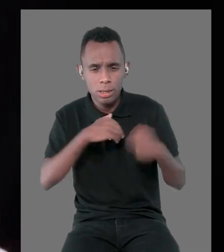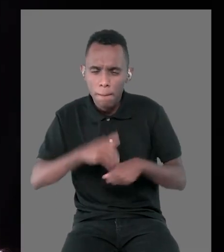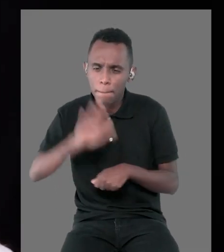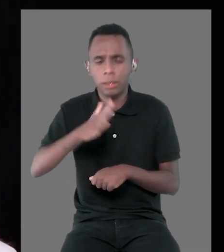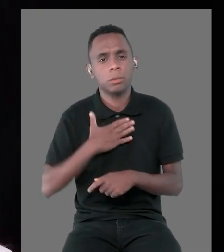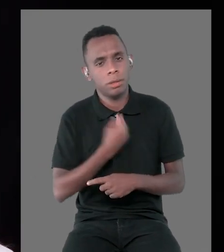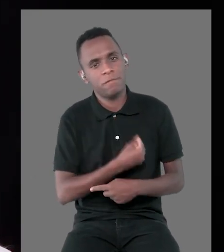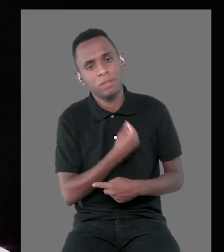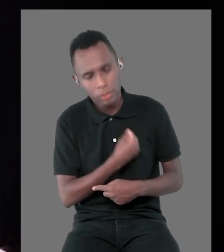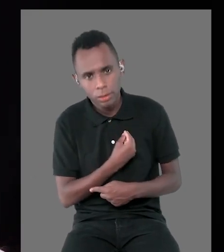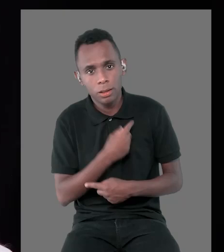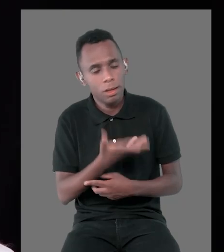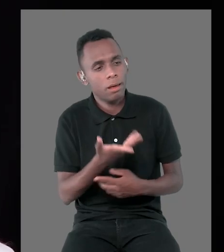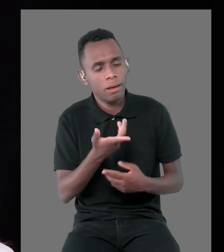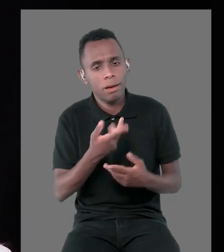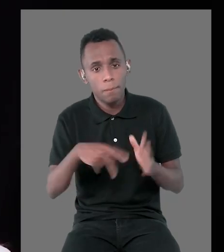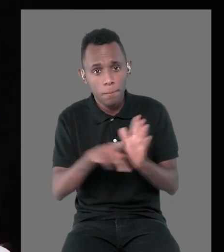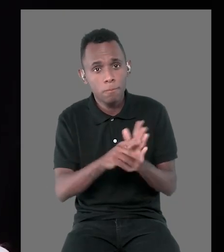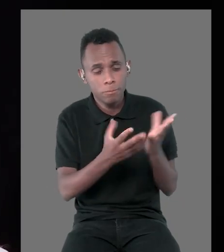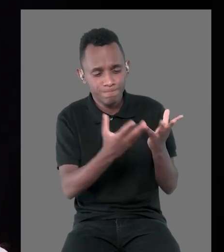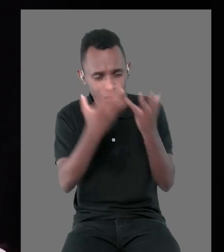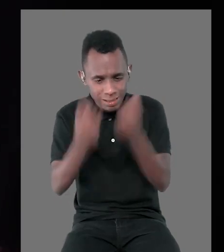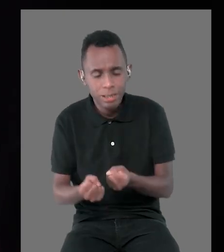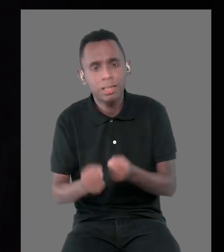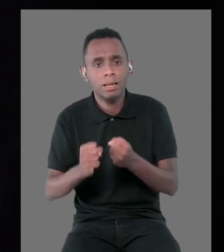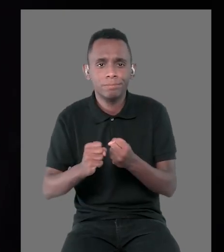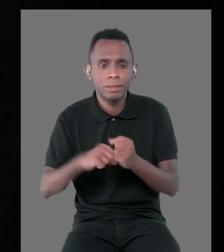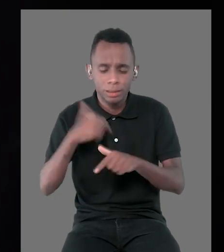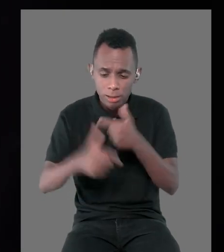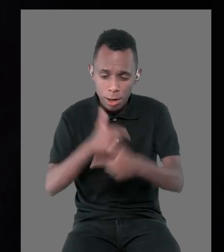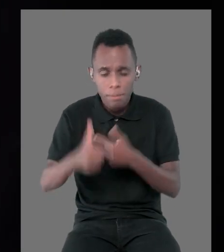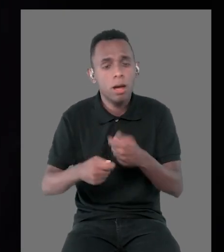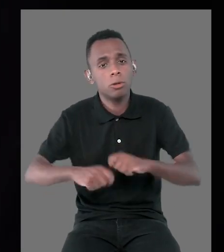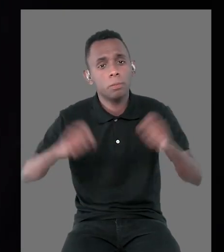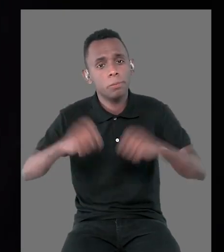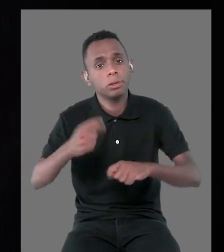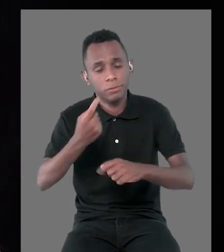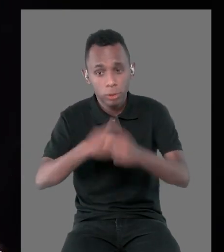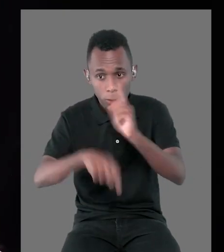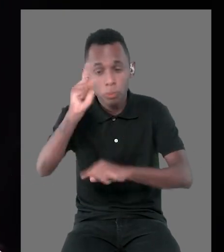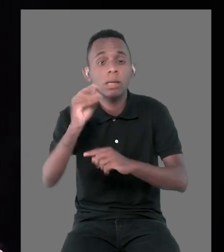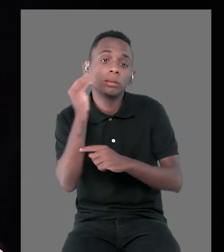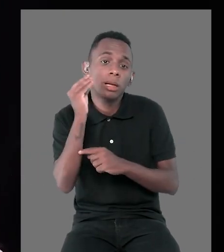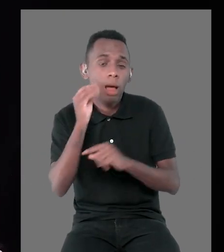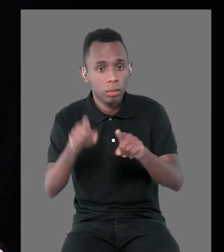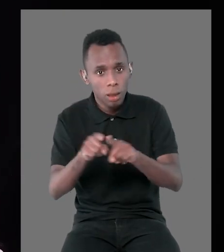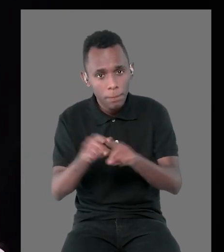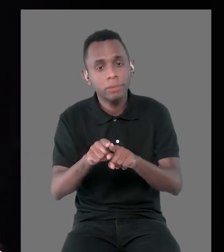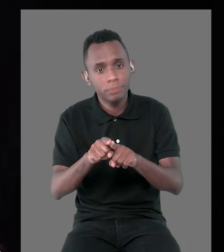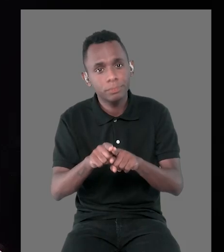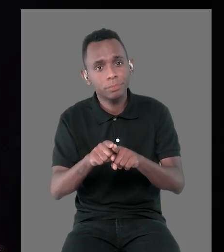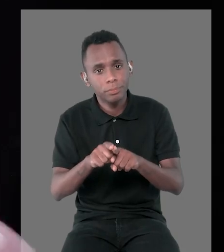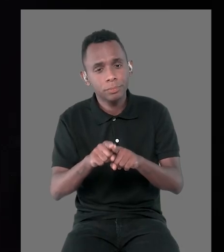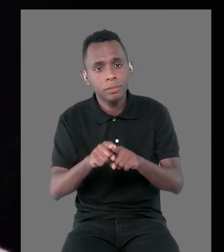na minha vida, de assumir essa herança, de assumir esse poder de transformação e de tentar deixar